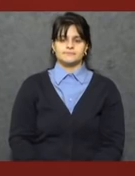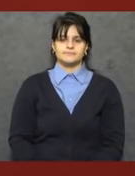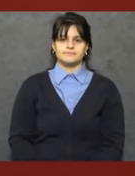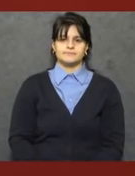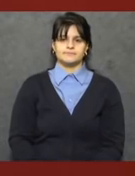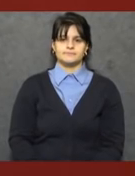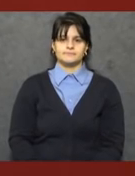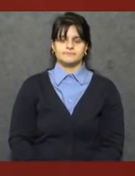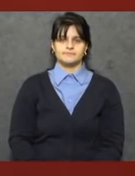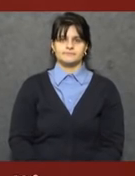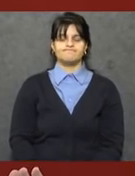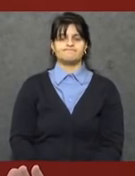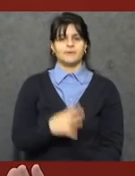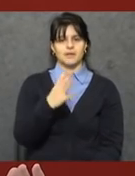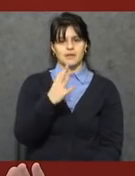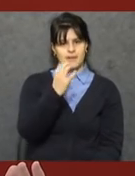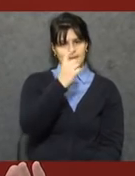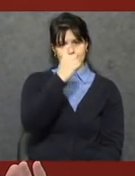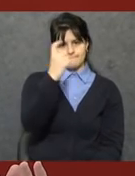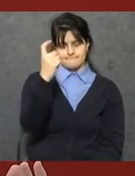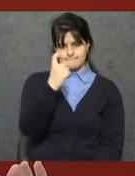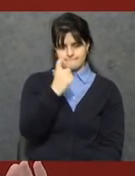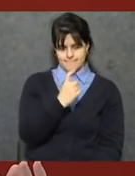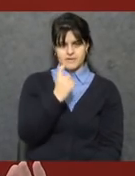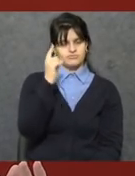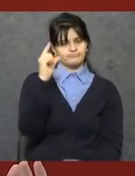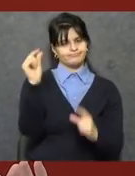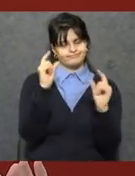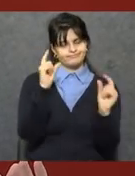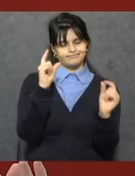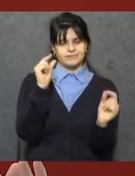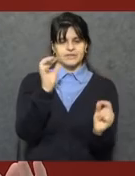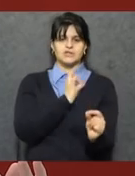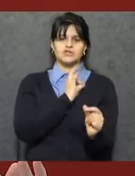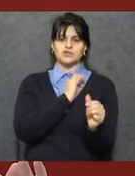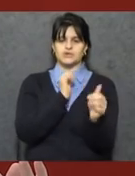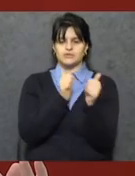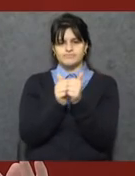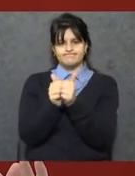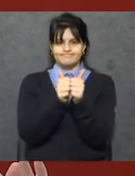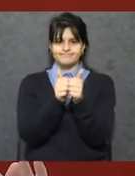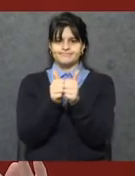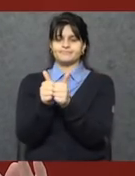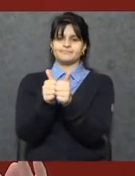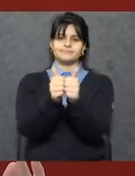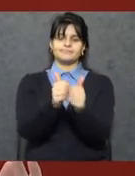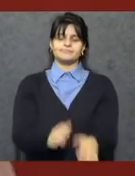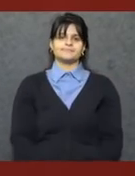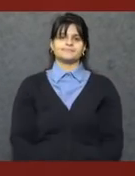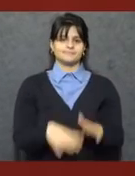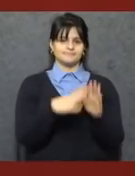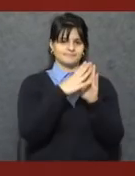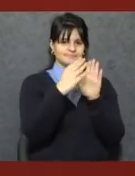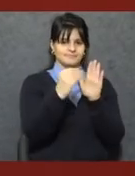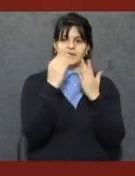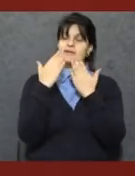Amém. Ide em paz e o Senhor vos acompanhe. Graças a Deus.